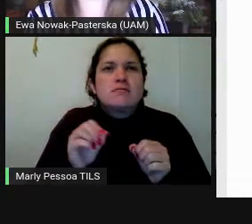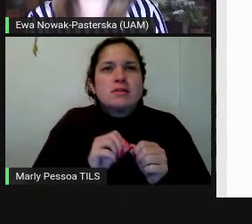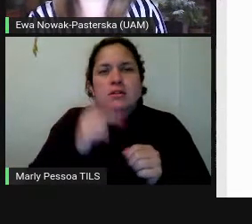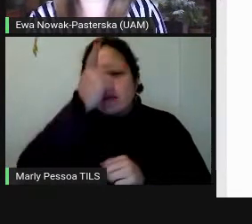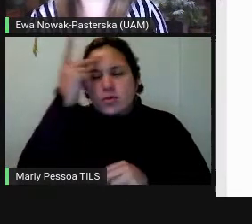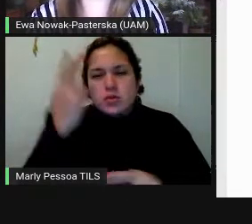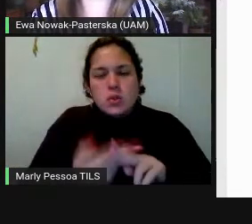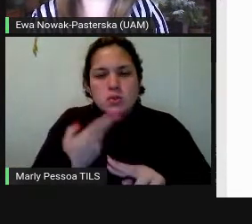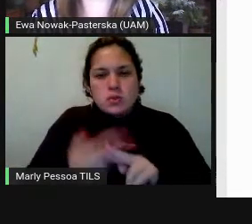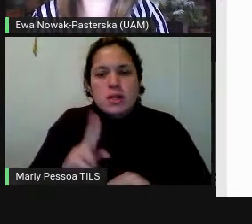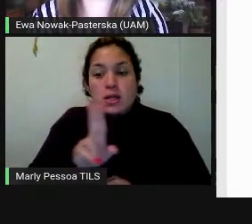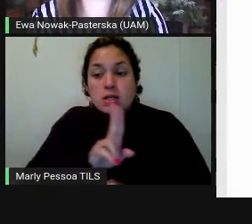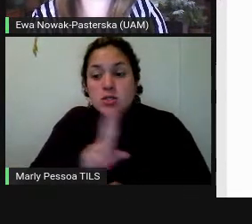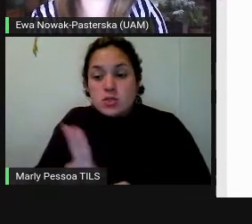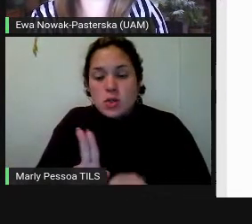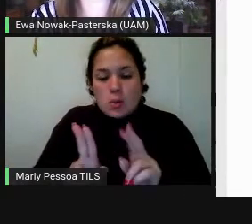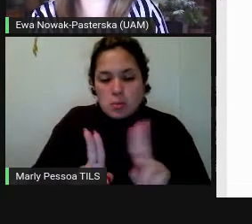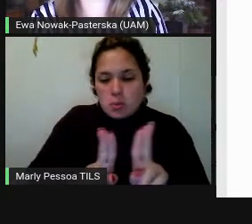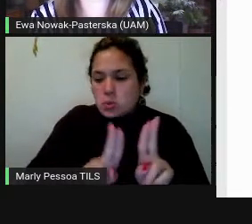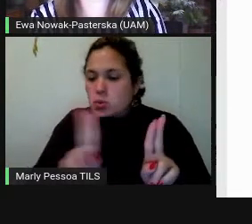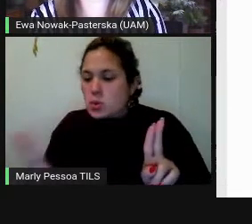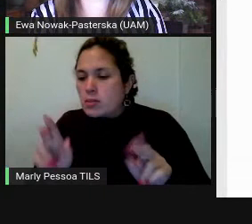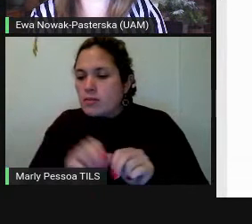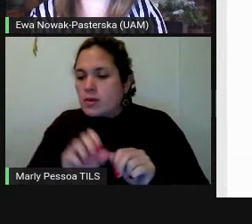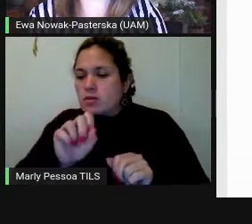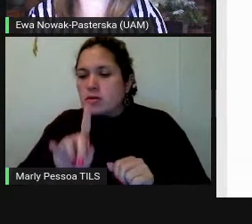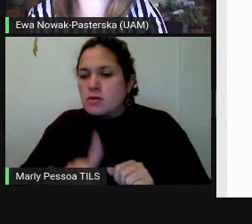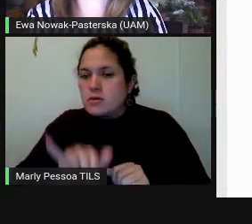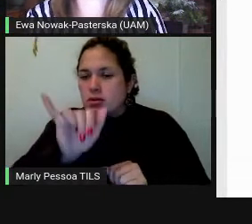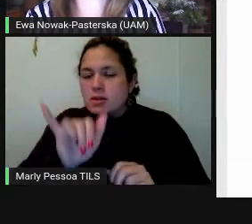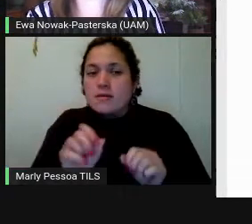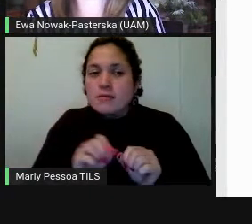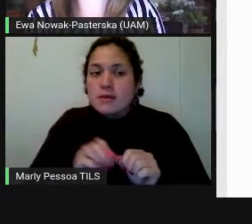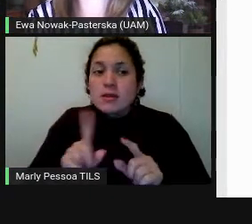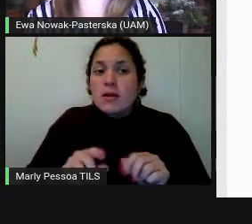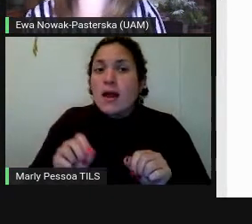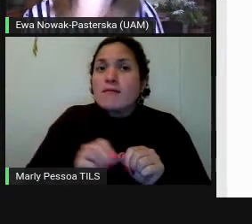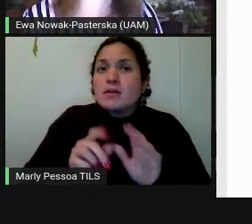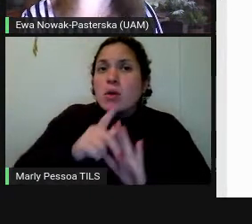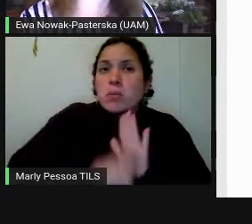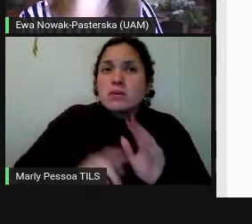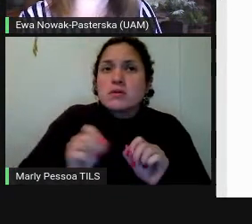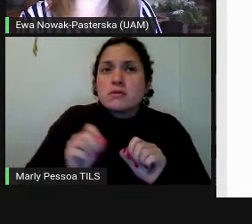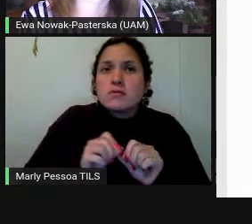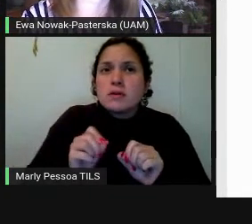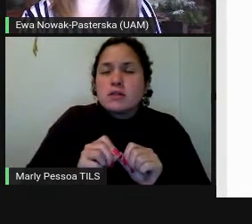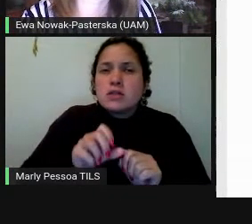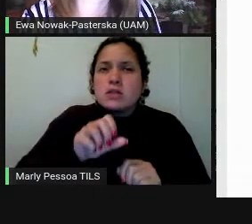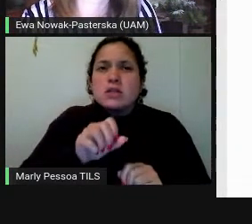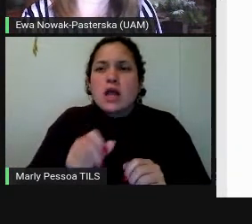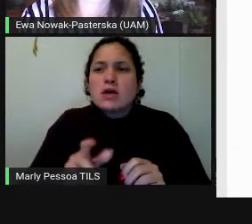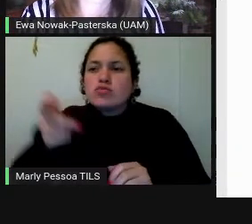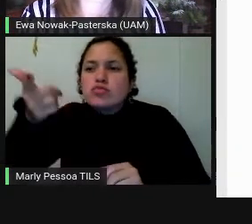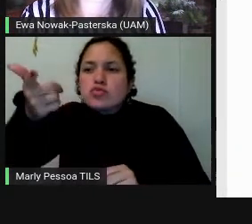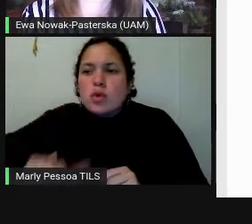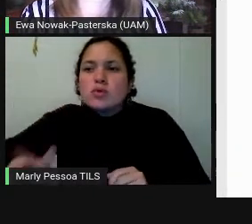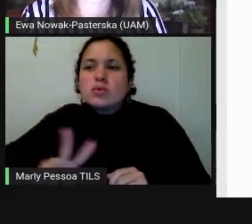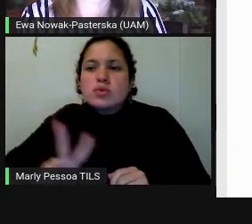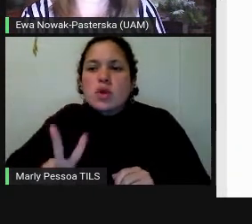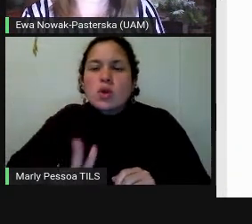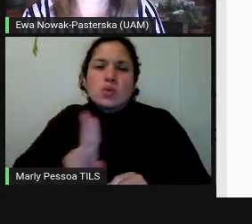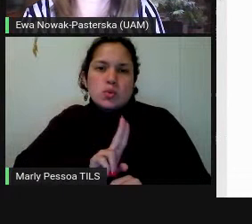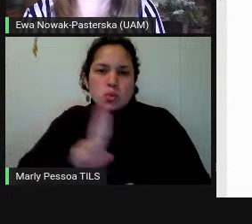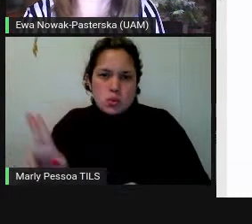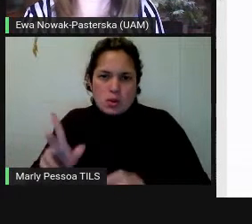essa não é a única terminação e não é o único jeito de criar sobrenomes. Aqui a professora apresenta uma lista de sobrenomes que